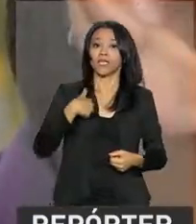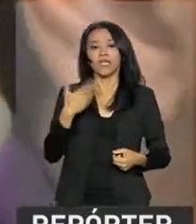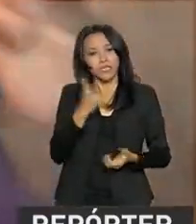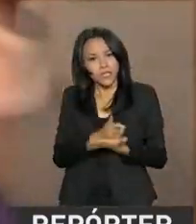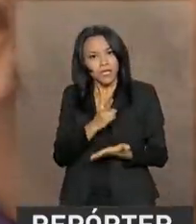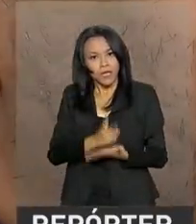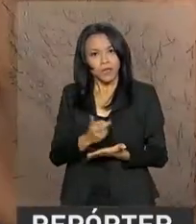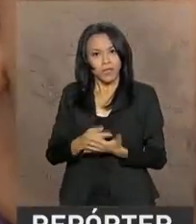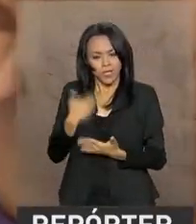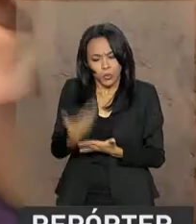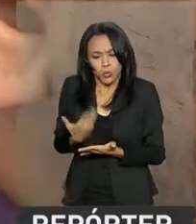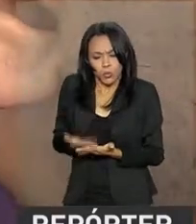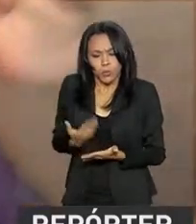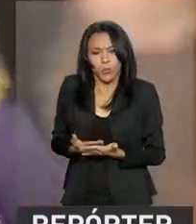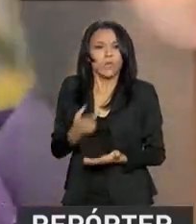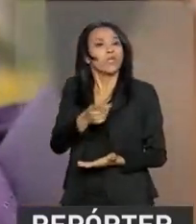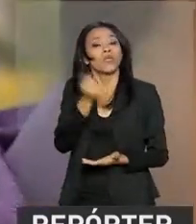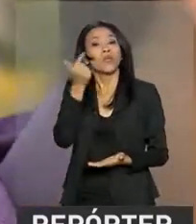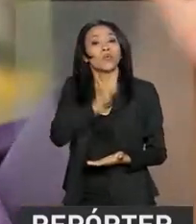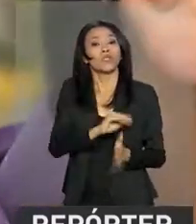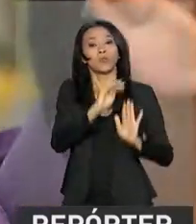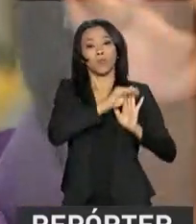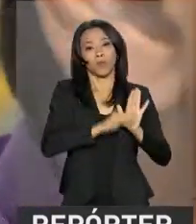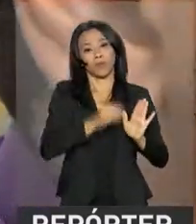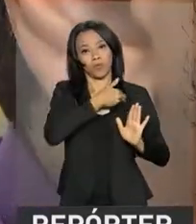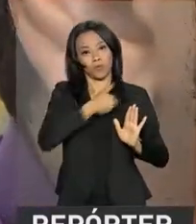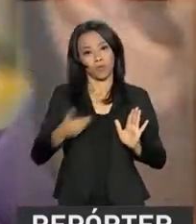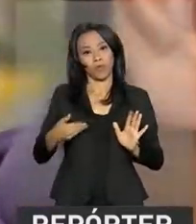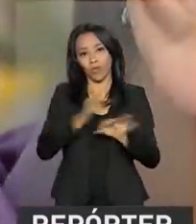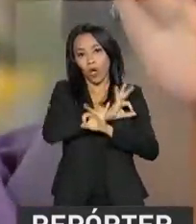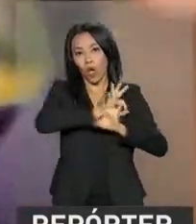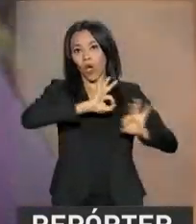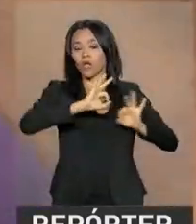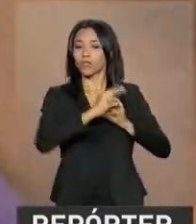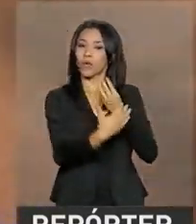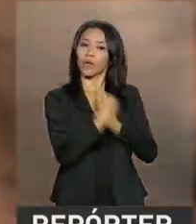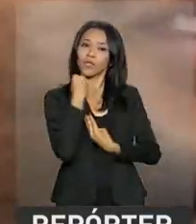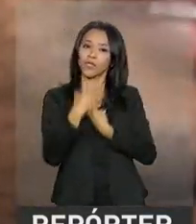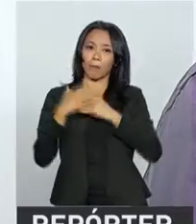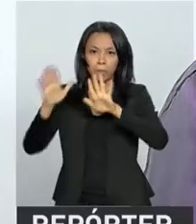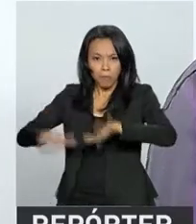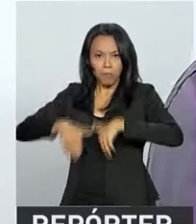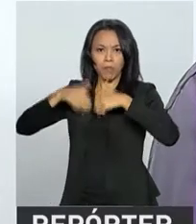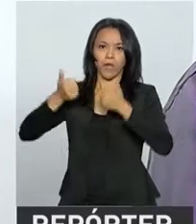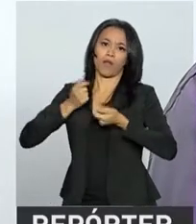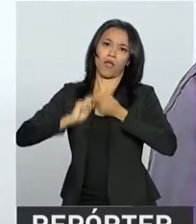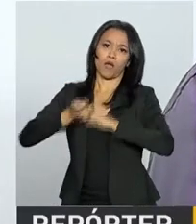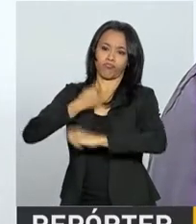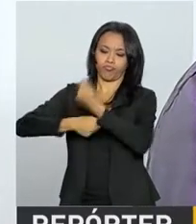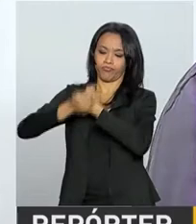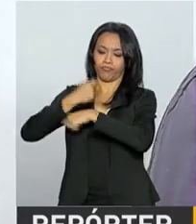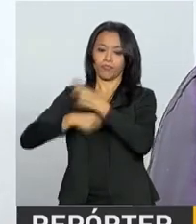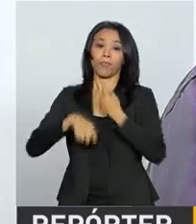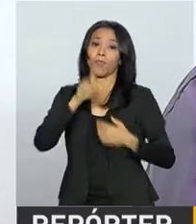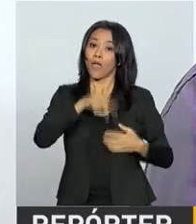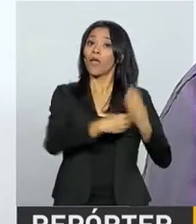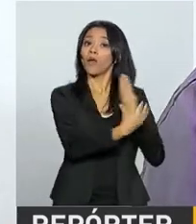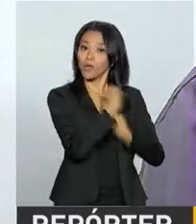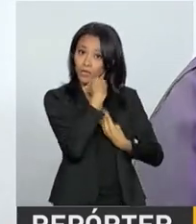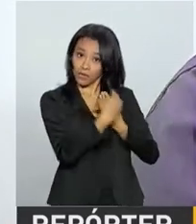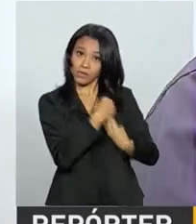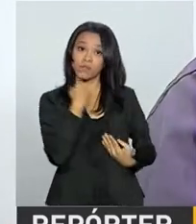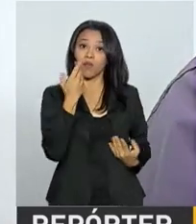no programa brasil mais produtivo uma ótima forma para melhorar seu negócio uma consultoria então ela